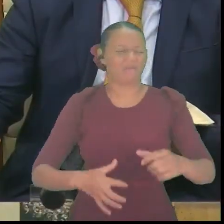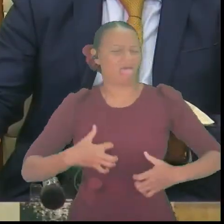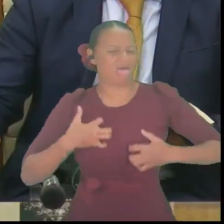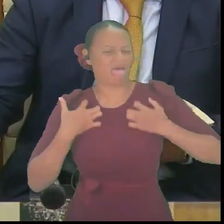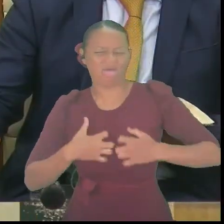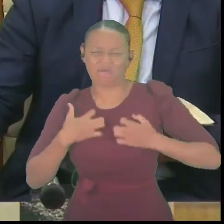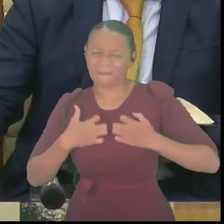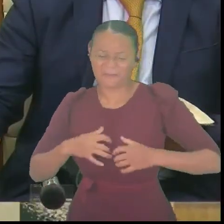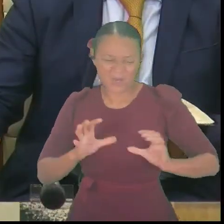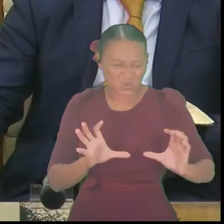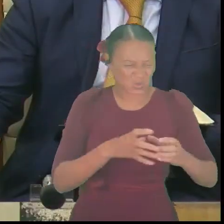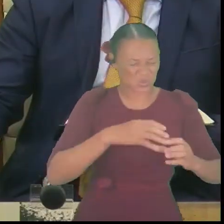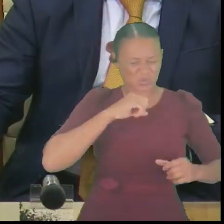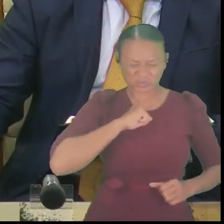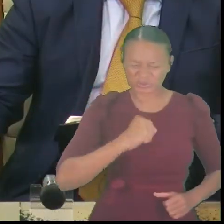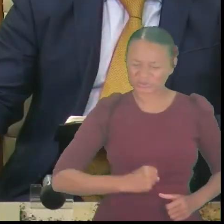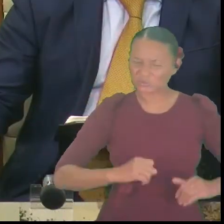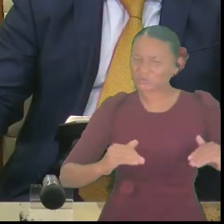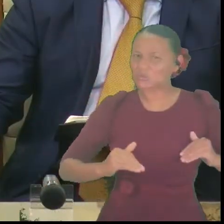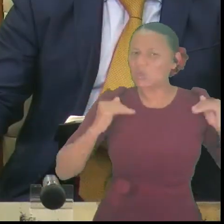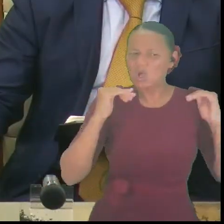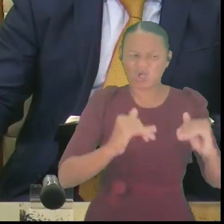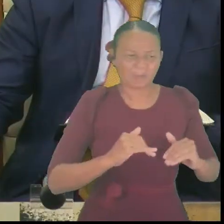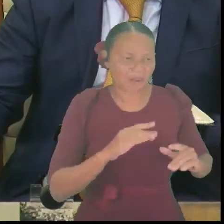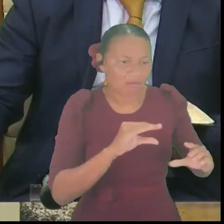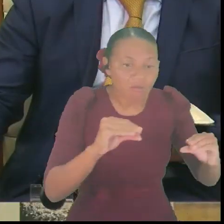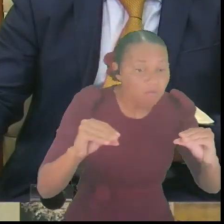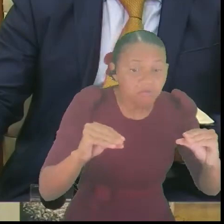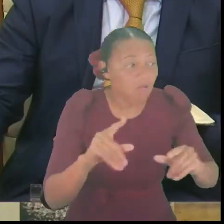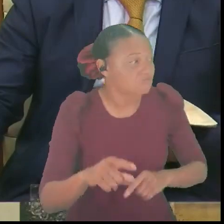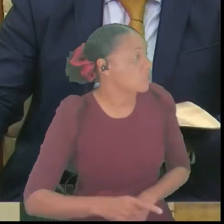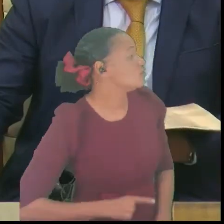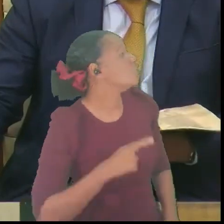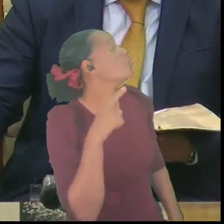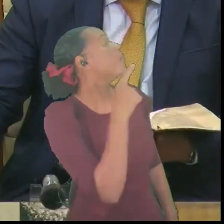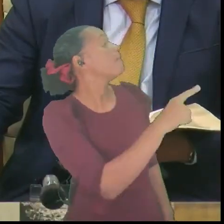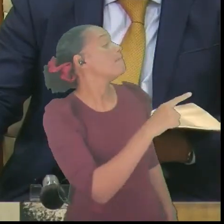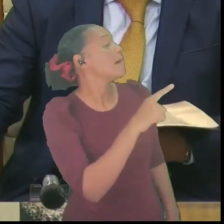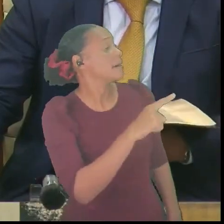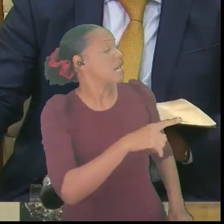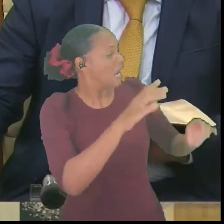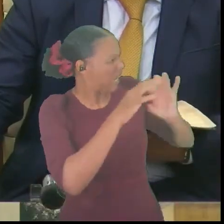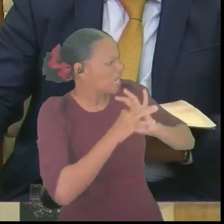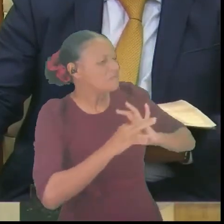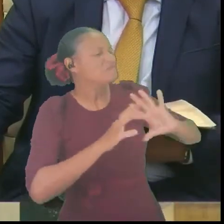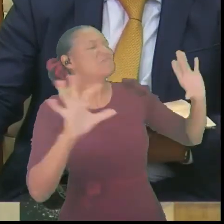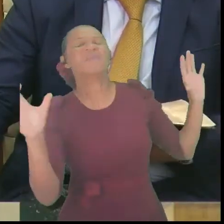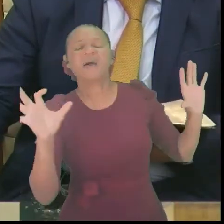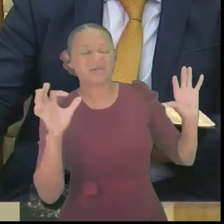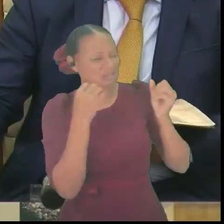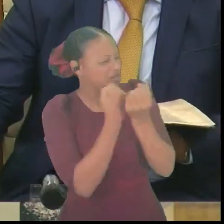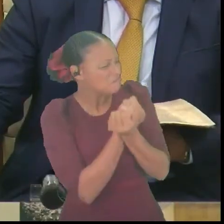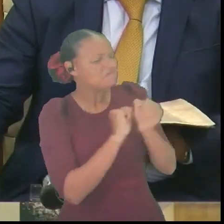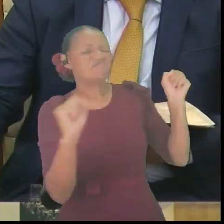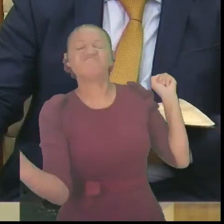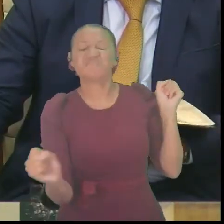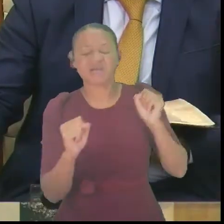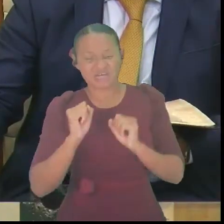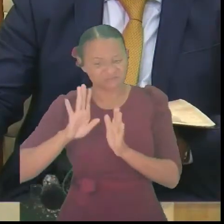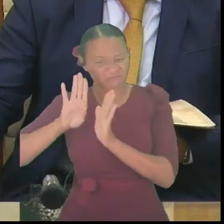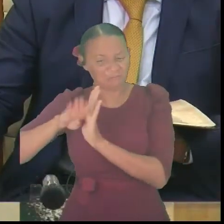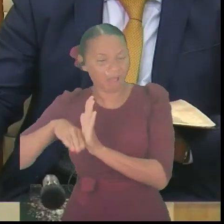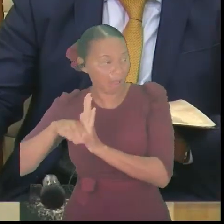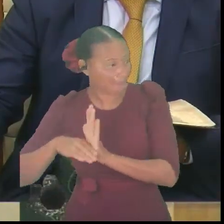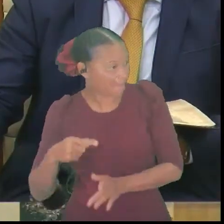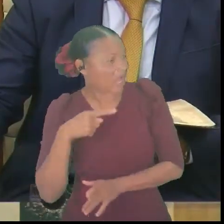pelo Sinédrio, por aquelas pessoas, começaram a clamar: solte-nos Barrabás e crucifique ao Senhor